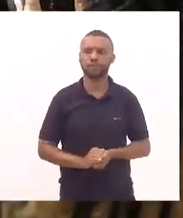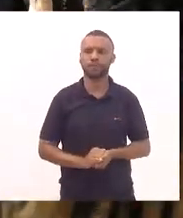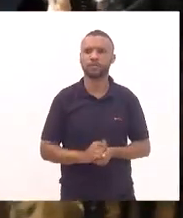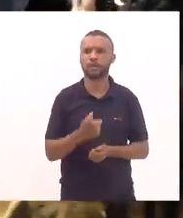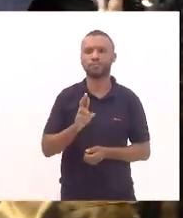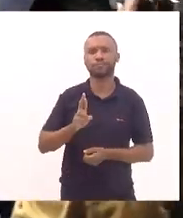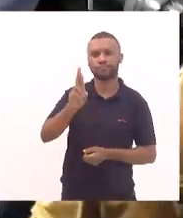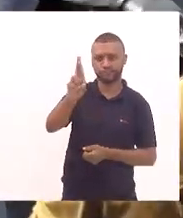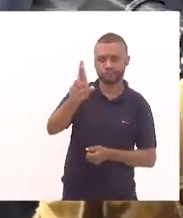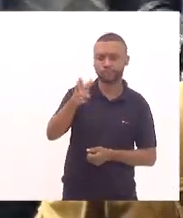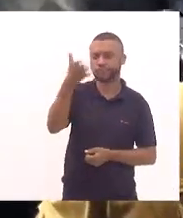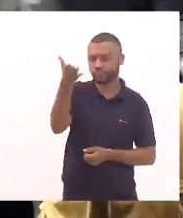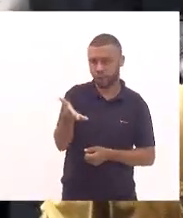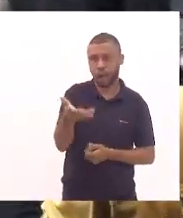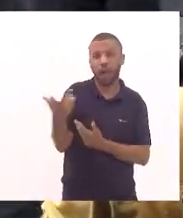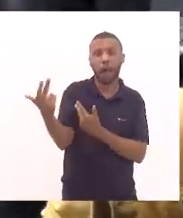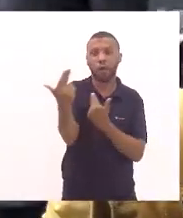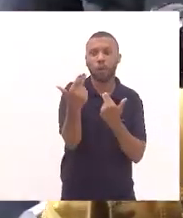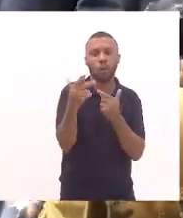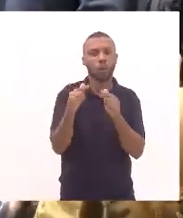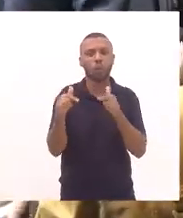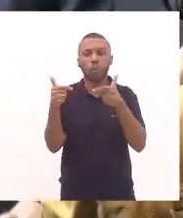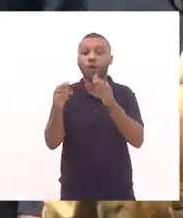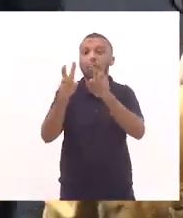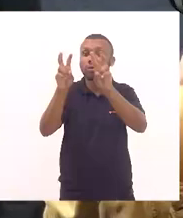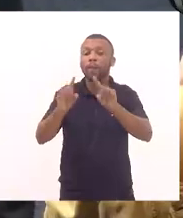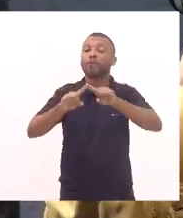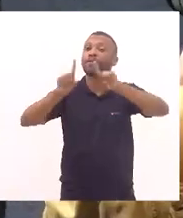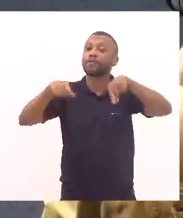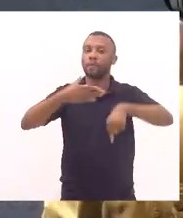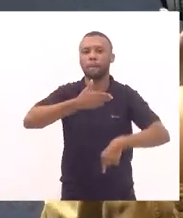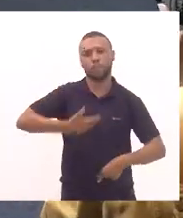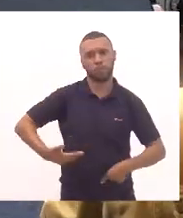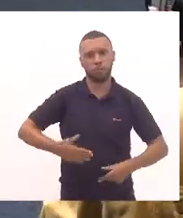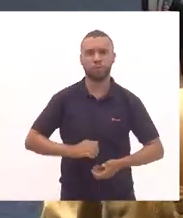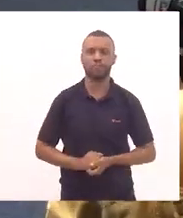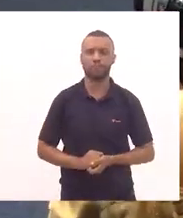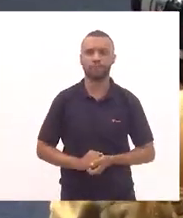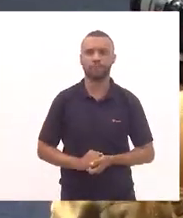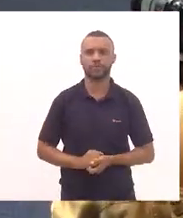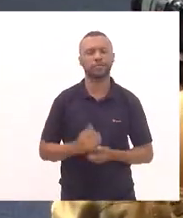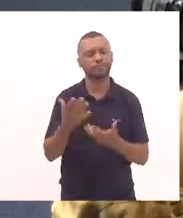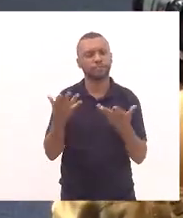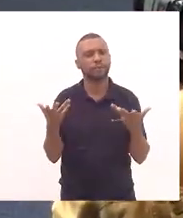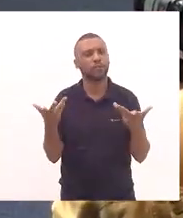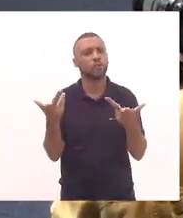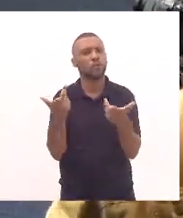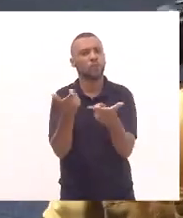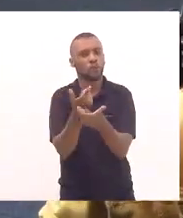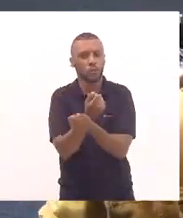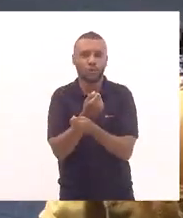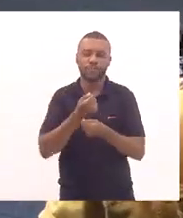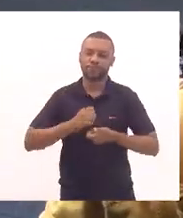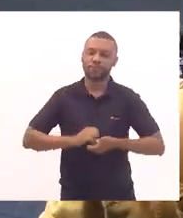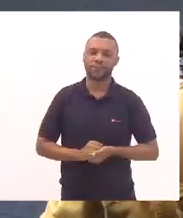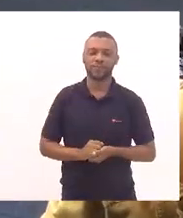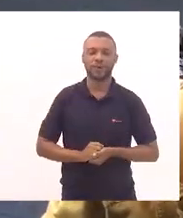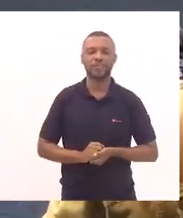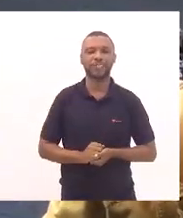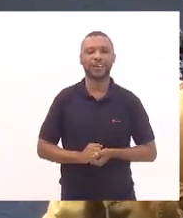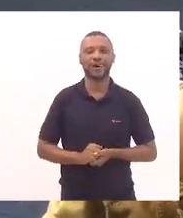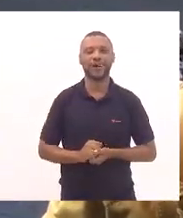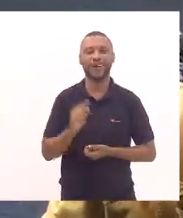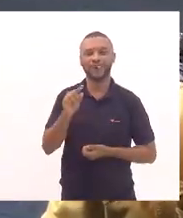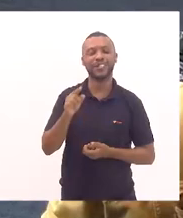Excelência, como tem feito em tudo que diz respeito ao servidor público, tem sido primorosa. Vossa Excelência determinou